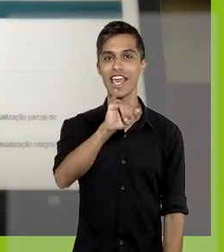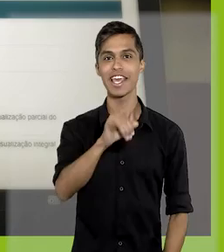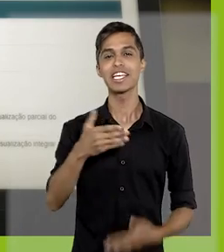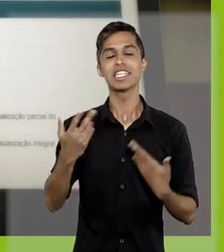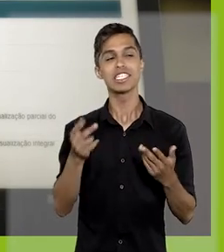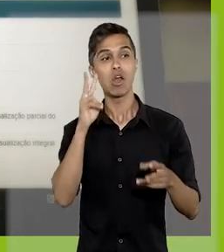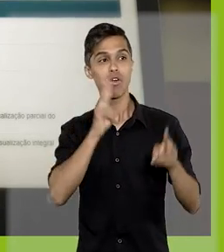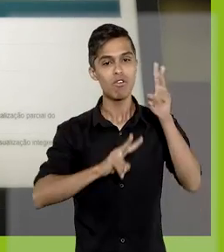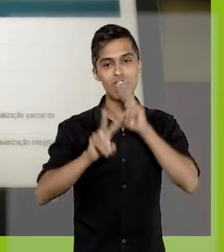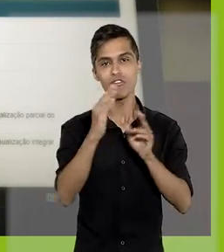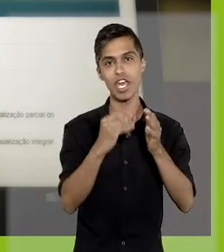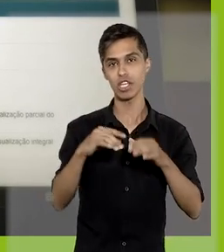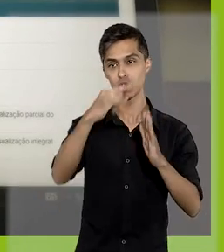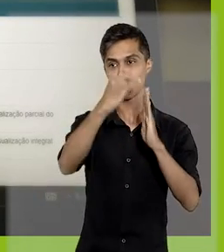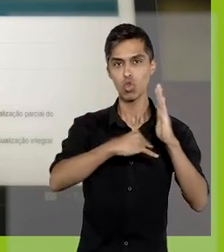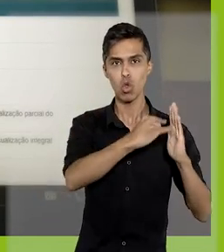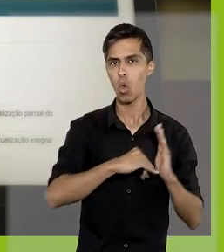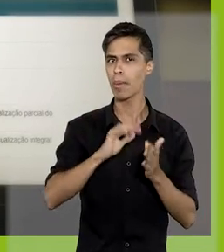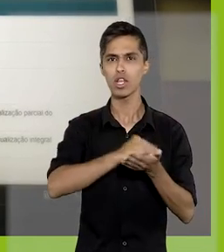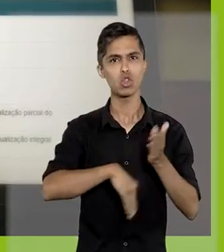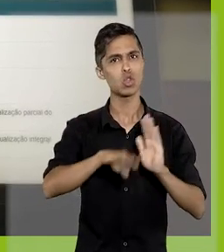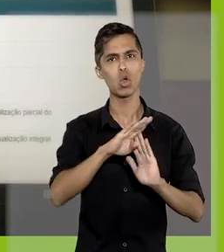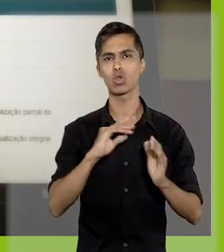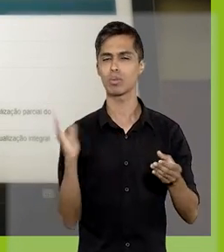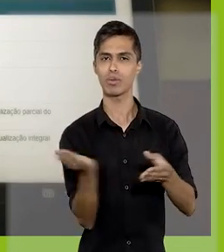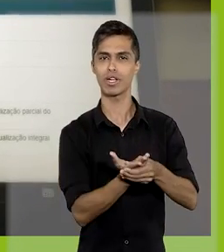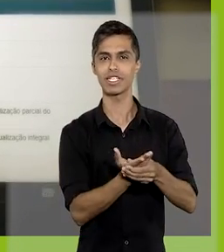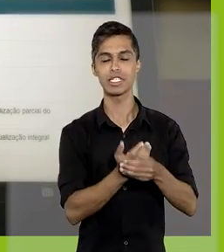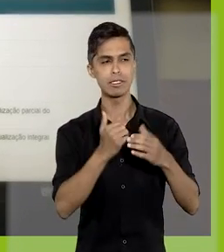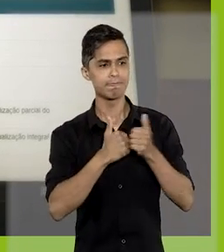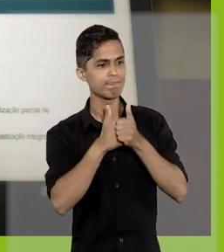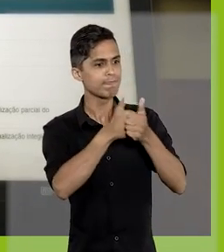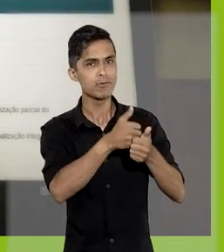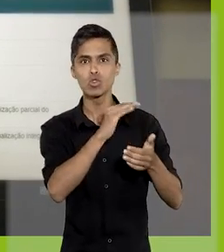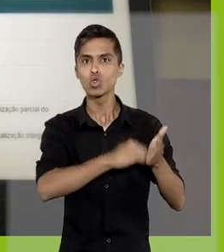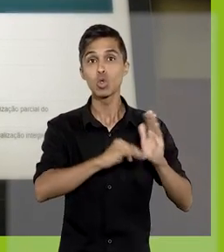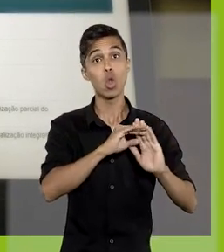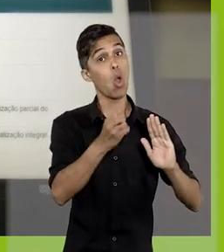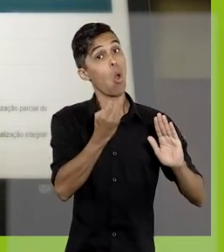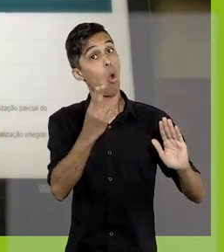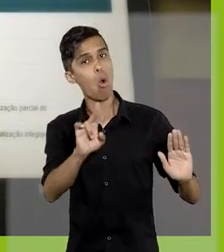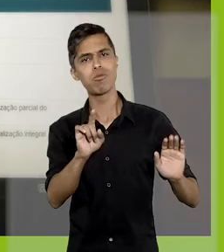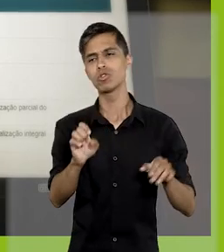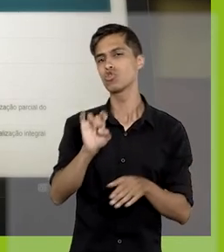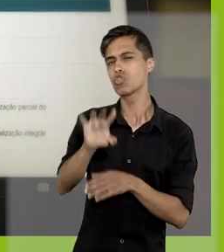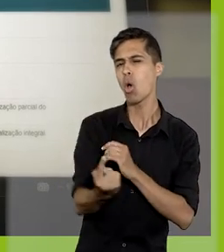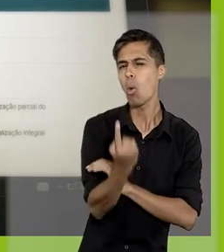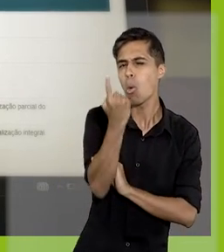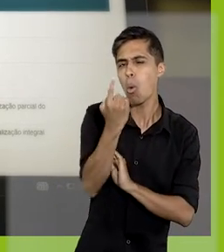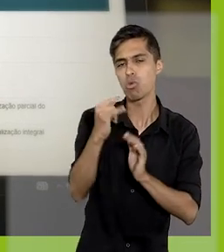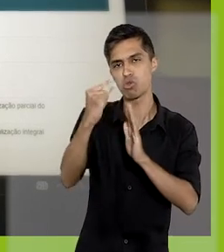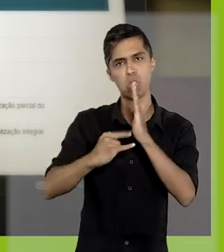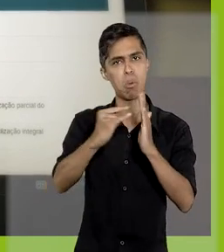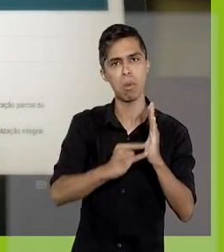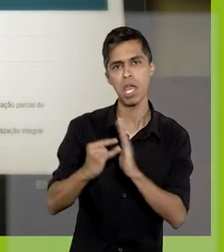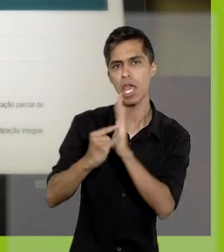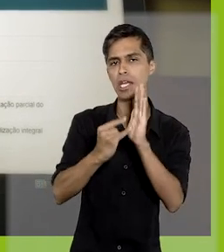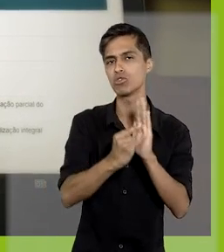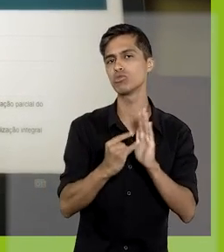correspondente ao acesso externo liberado, de acompanhamento integral ou de disponibilização parcial de documentos.